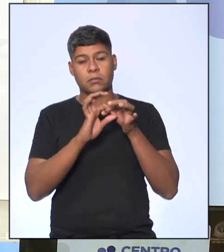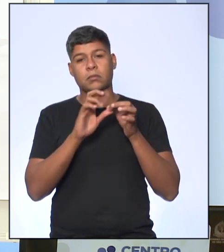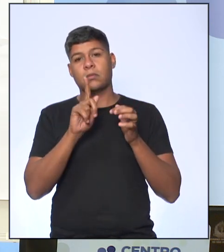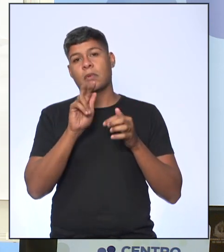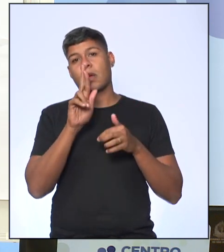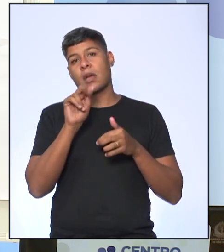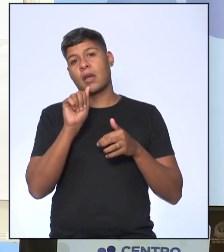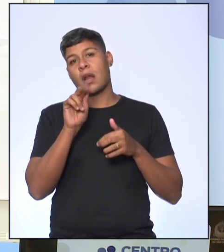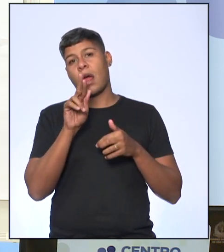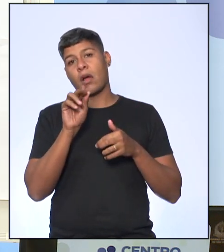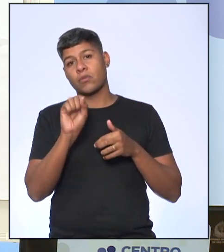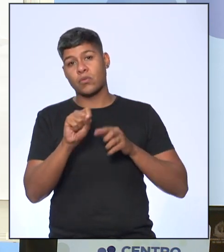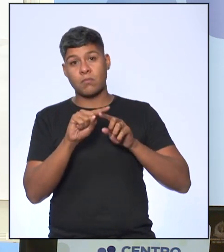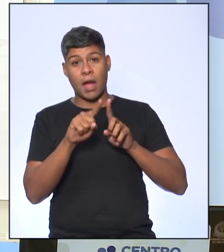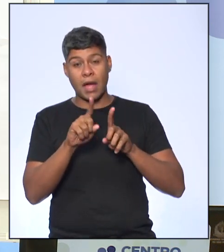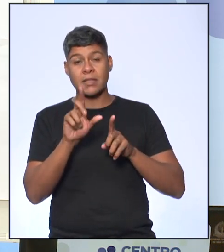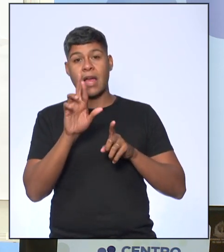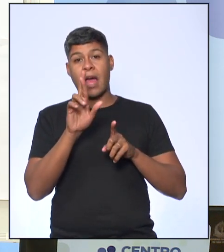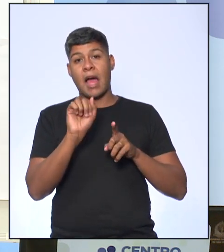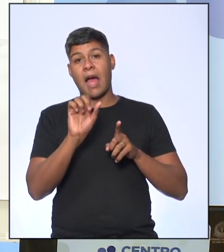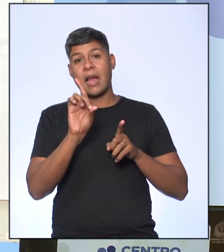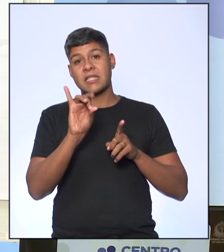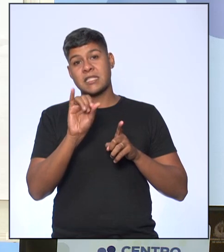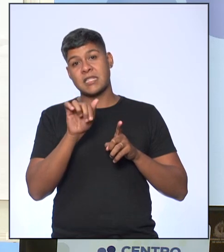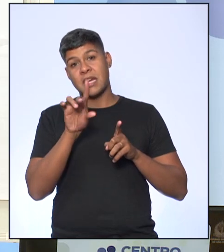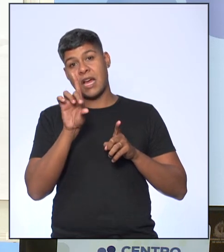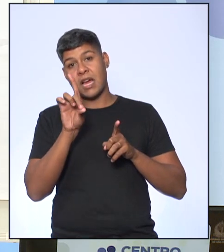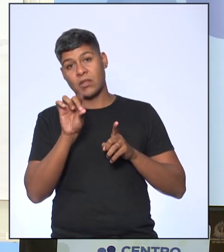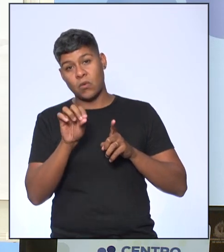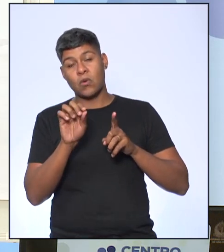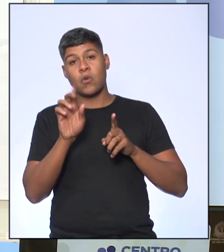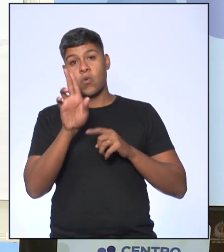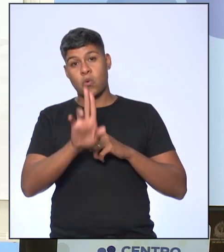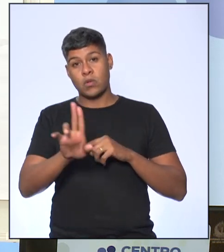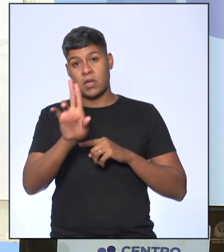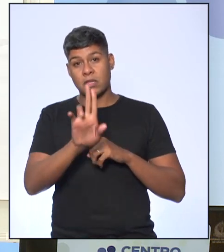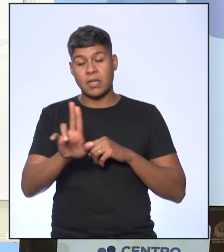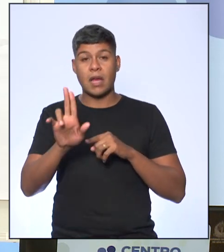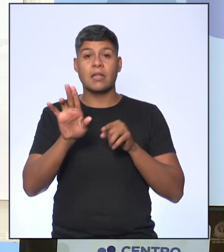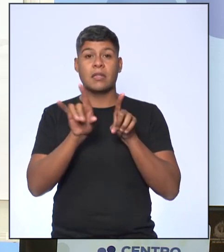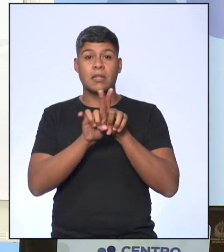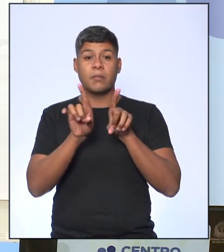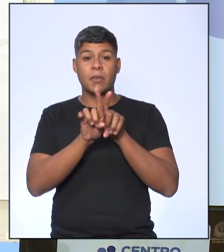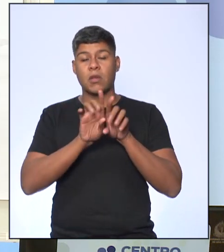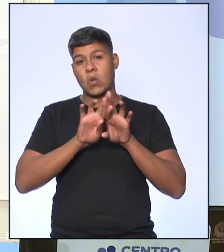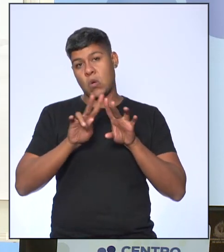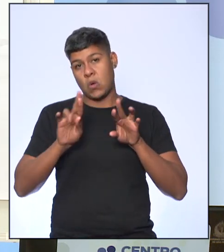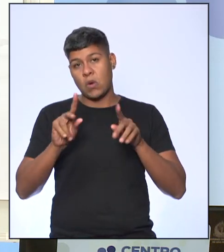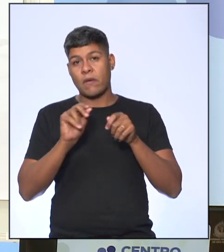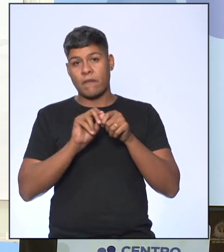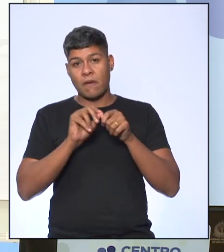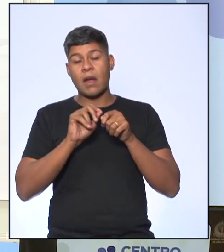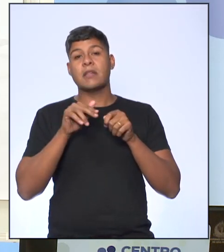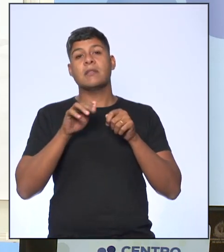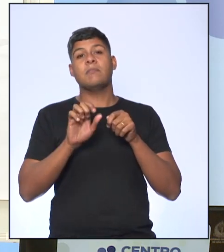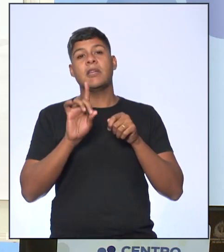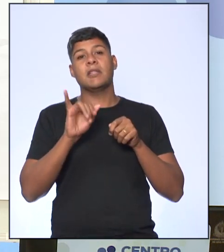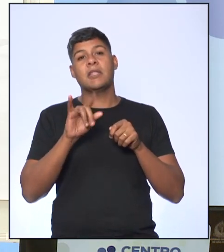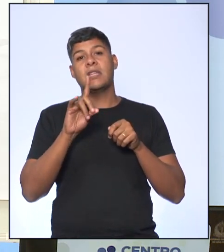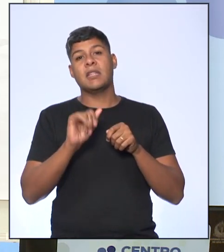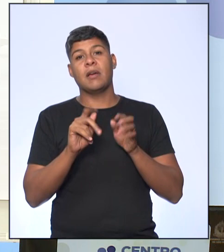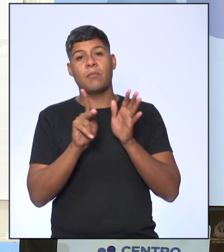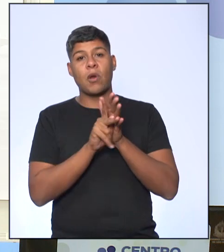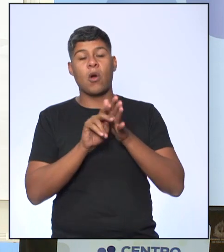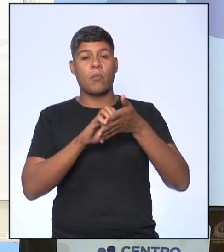graus. Mas o radiando é uma medida muito utilizada, inclusive muitos fazem essa medida em radiano, e